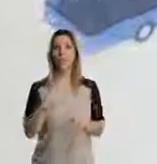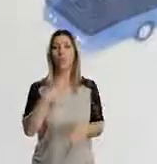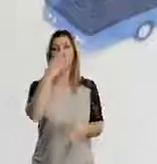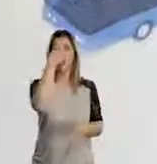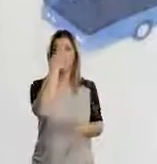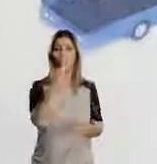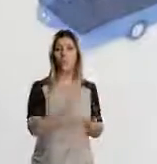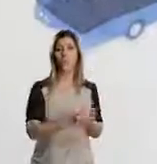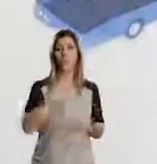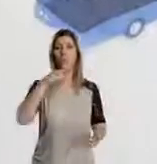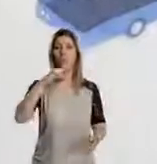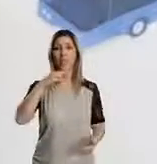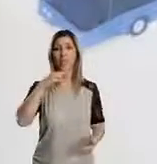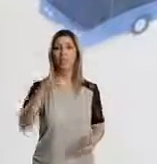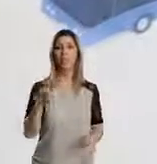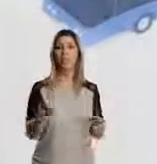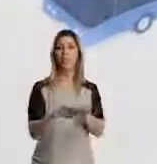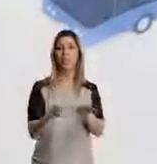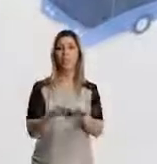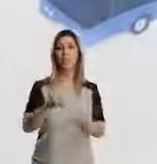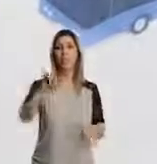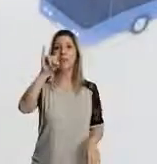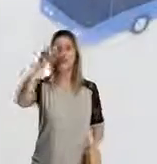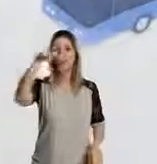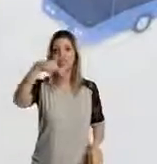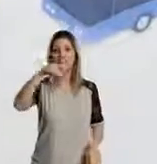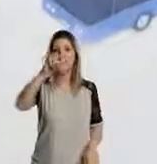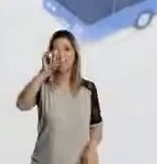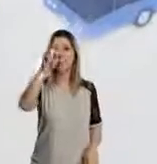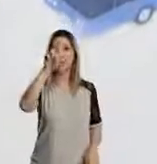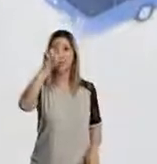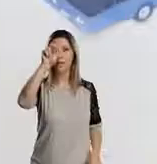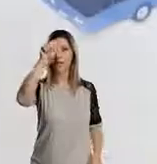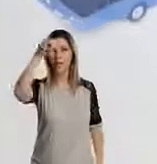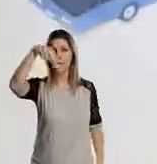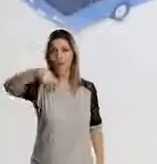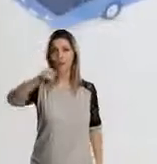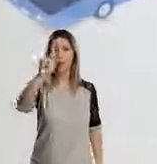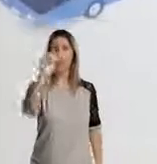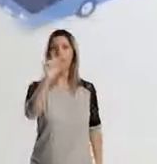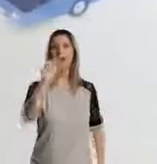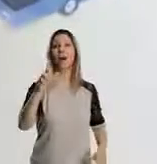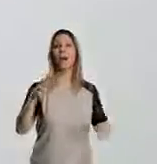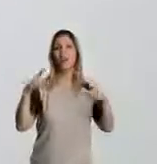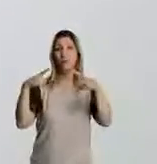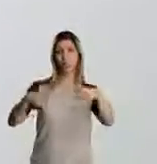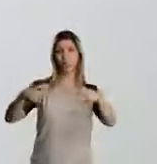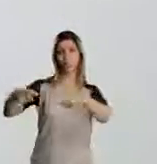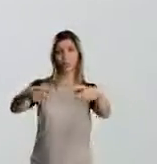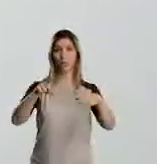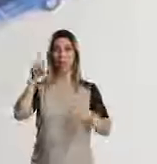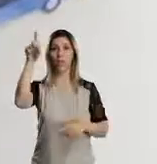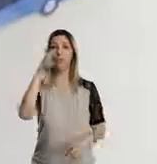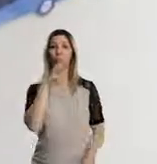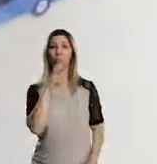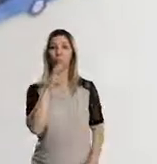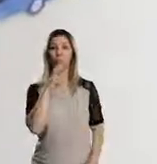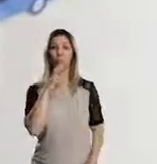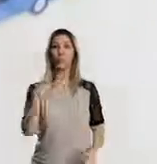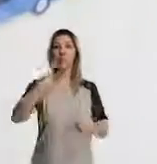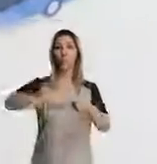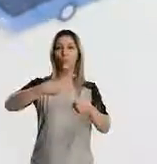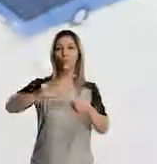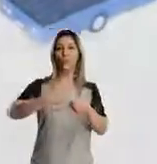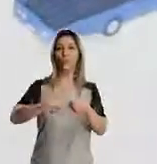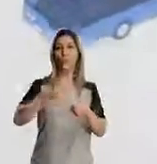ele, os pacientes terão acesso via internet dos resultados dos seus exames. E no dia da consulta, ônibus